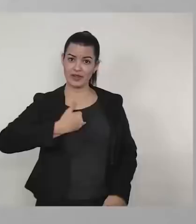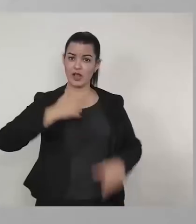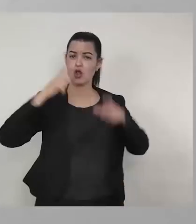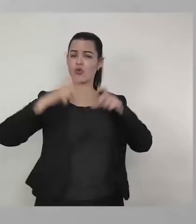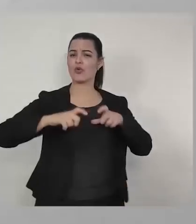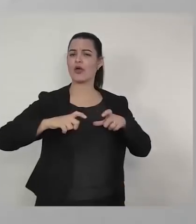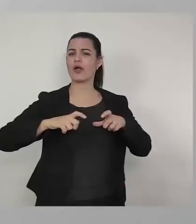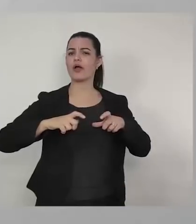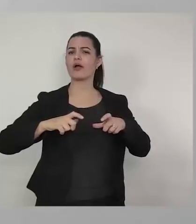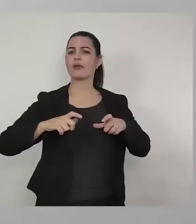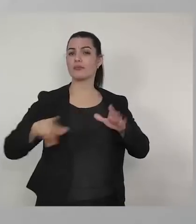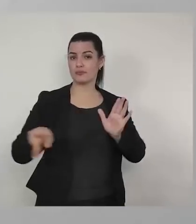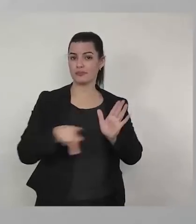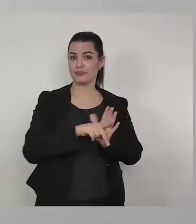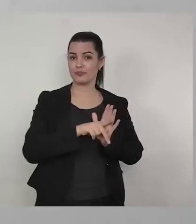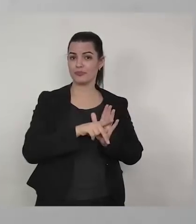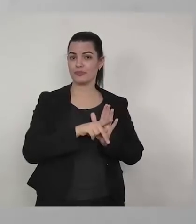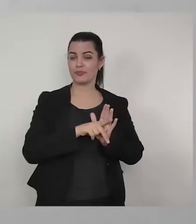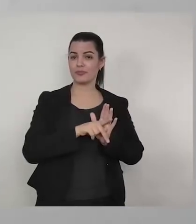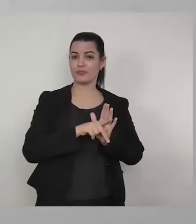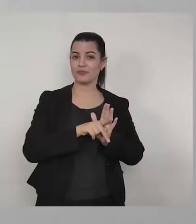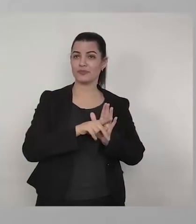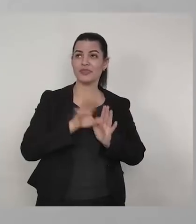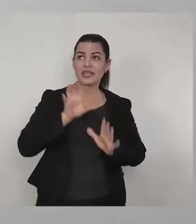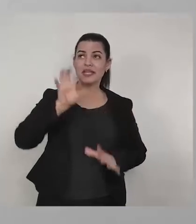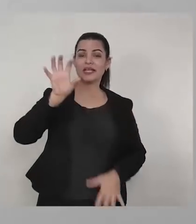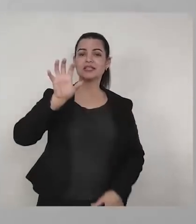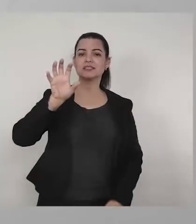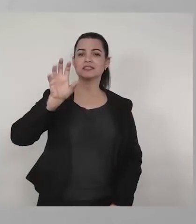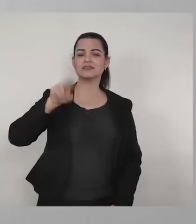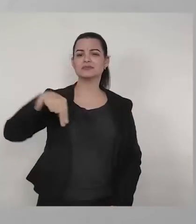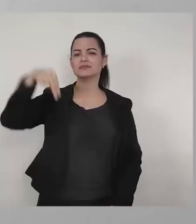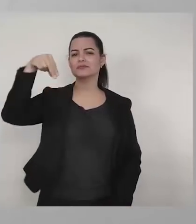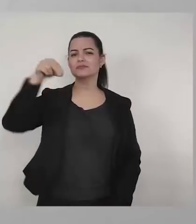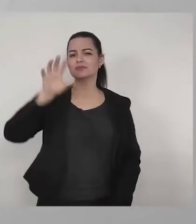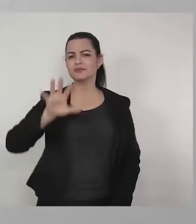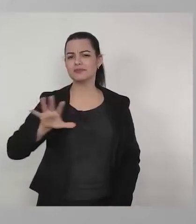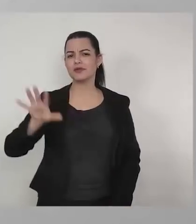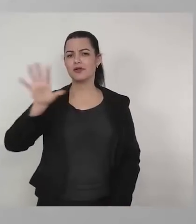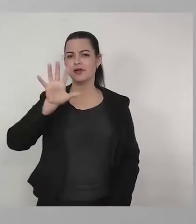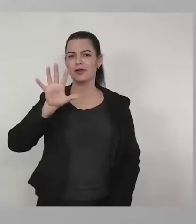região Nordeste? Ou pelo menos já ouviu falar em